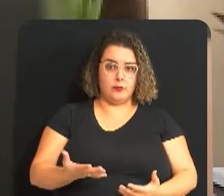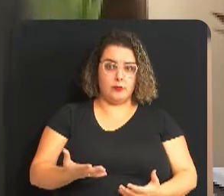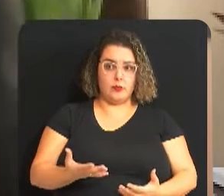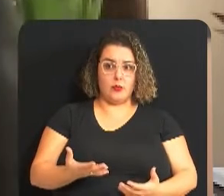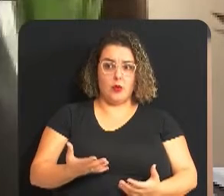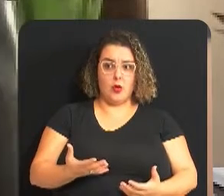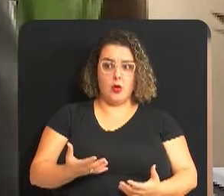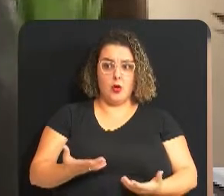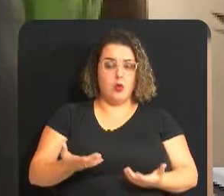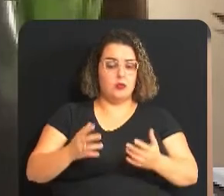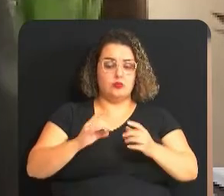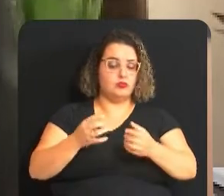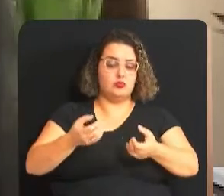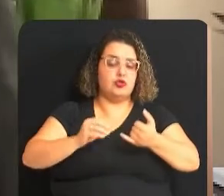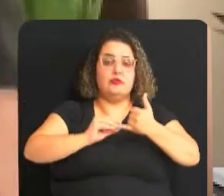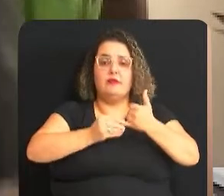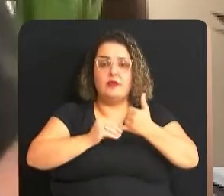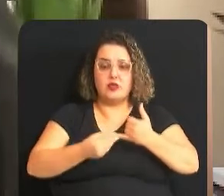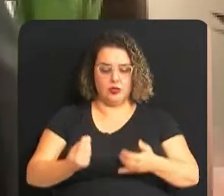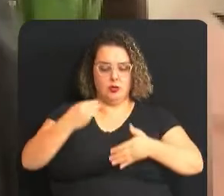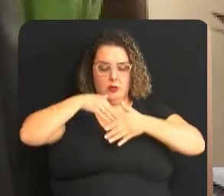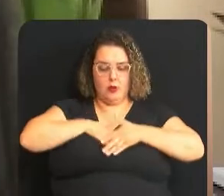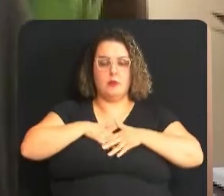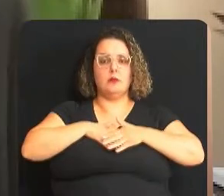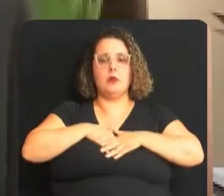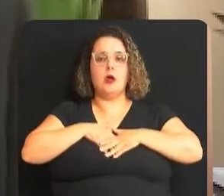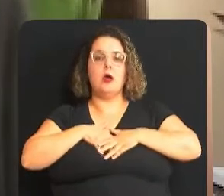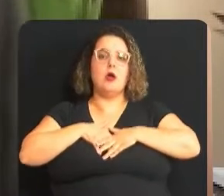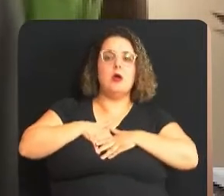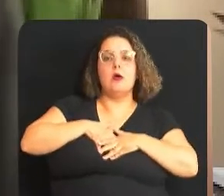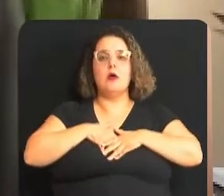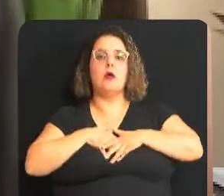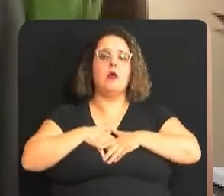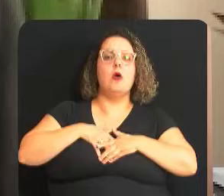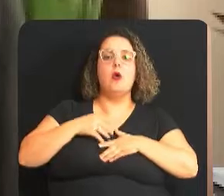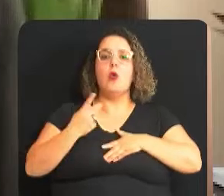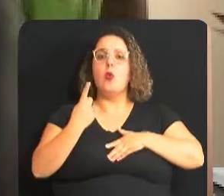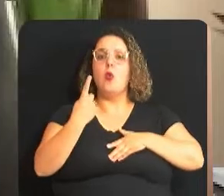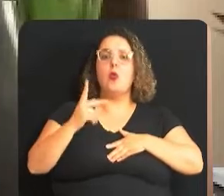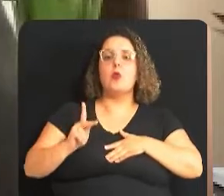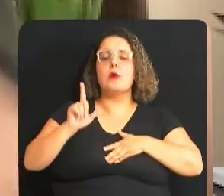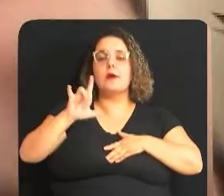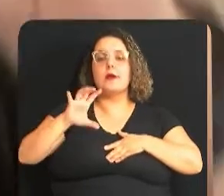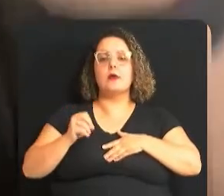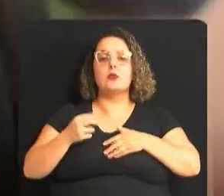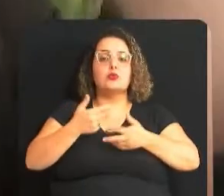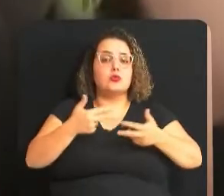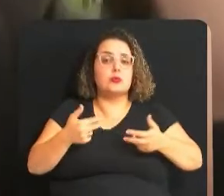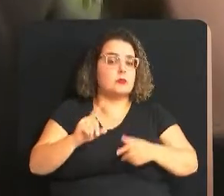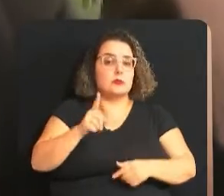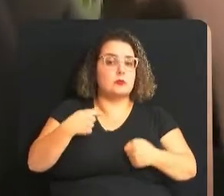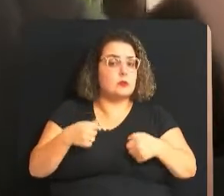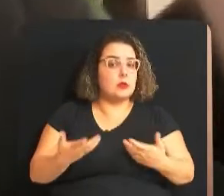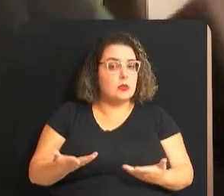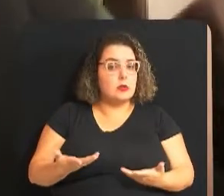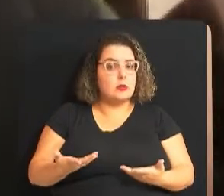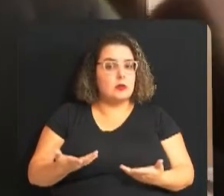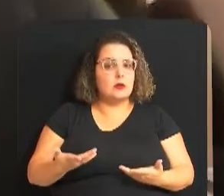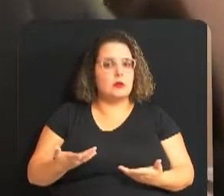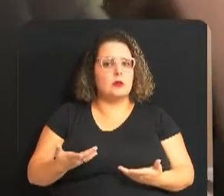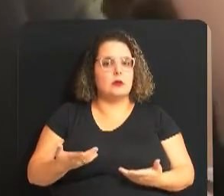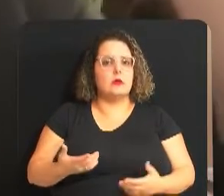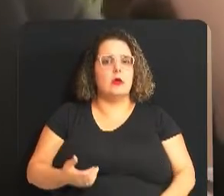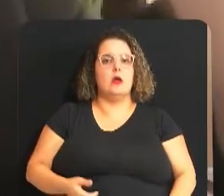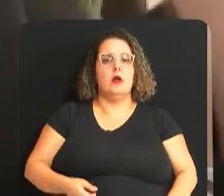de feijão e botar na roupa e falar, eu vou andar o dia inteiro com 1,5 quilo de alguma coisa que eu não preciso. Então, dar descarga na